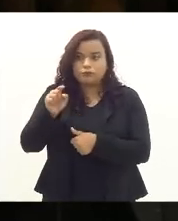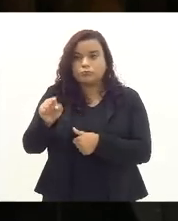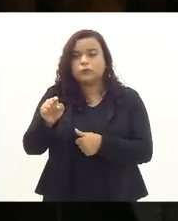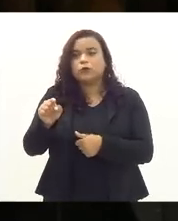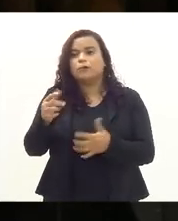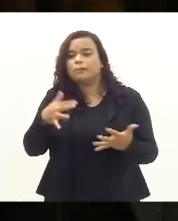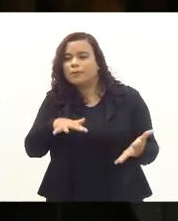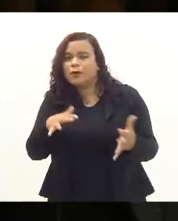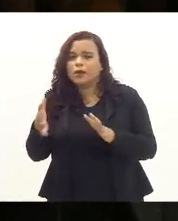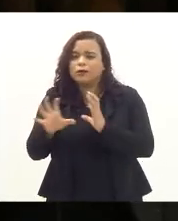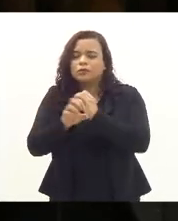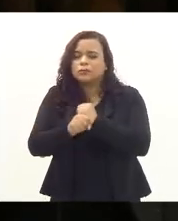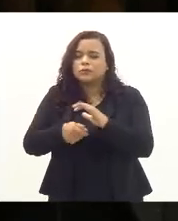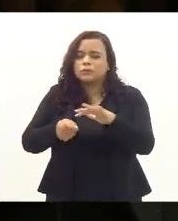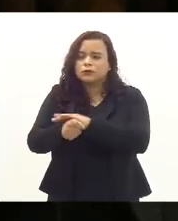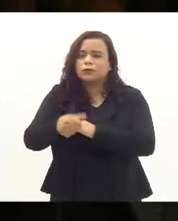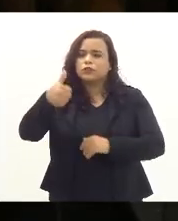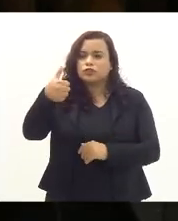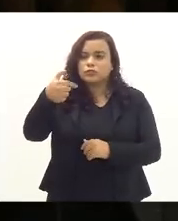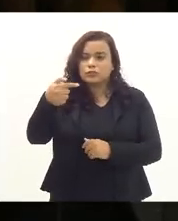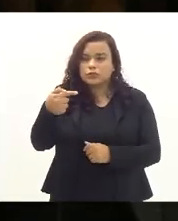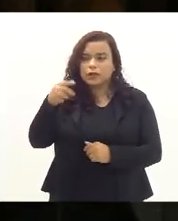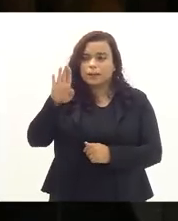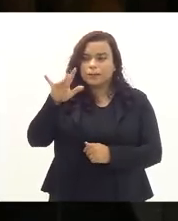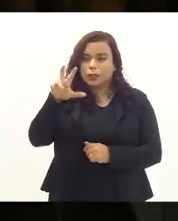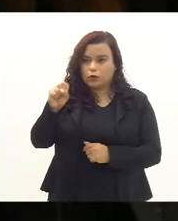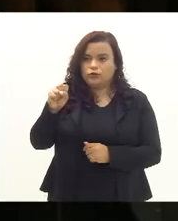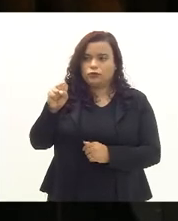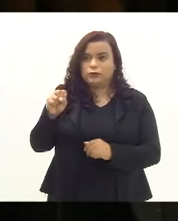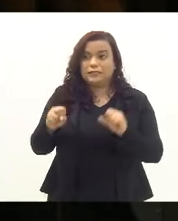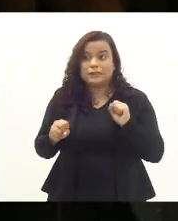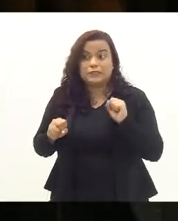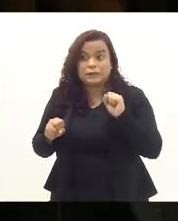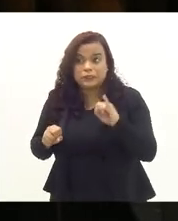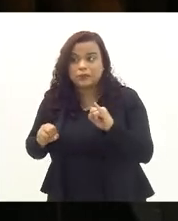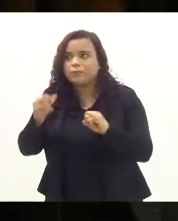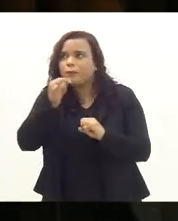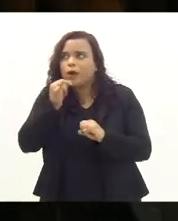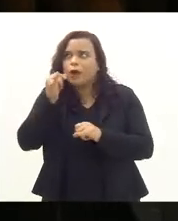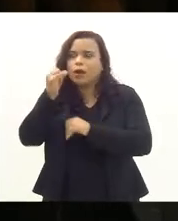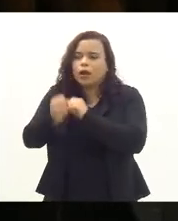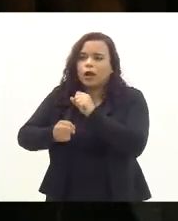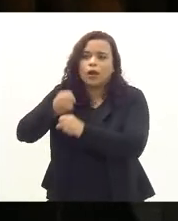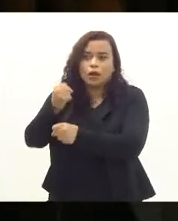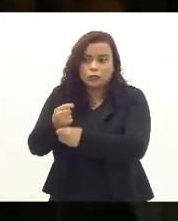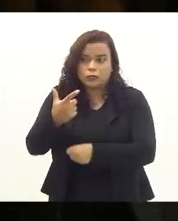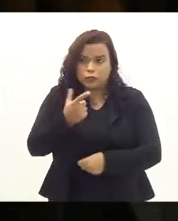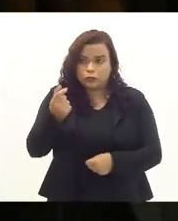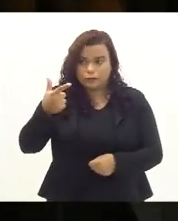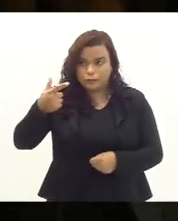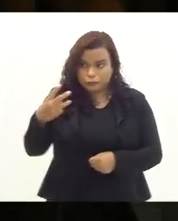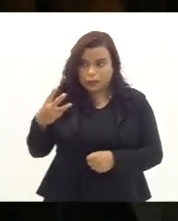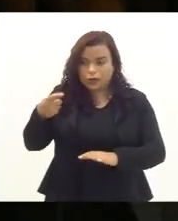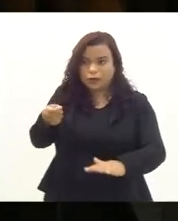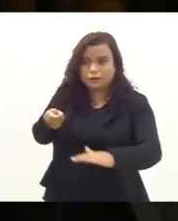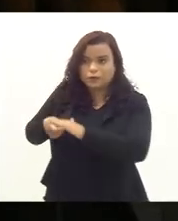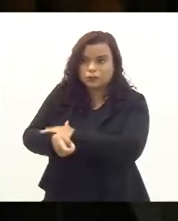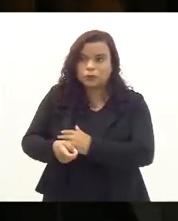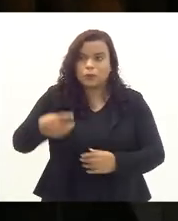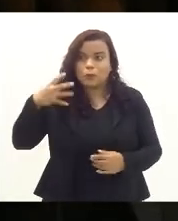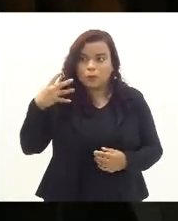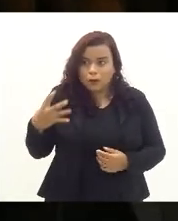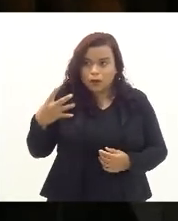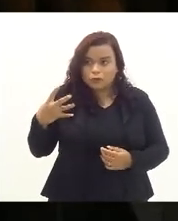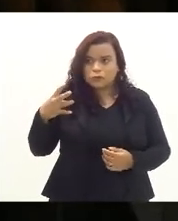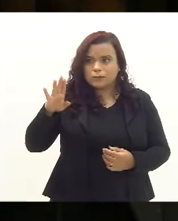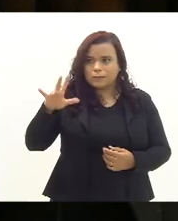17 milhões se e 23 vai investir quatro esta conta